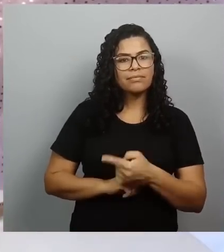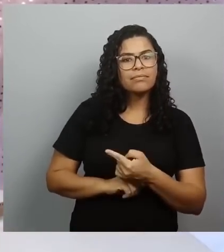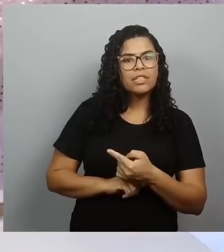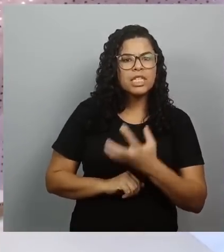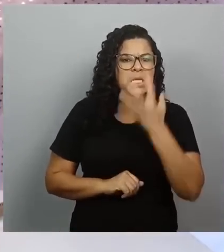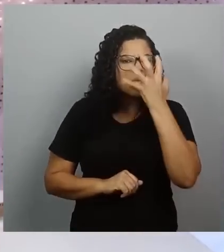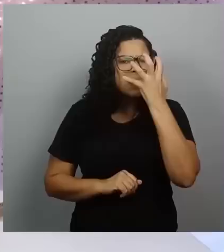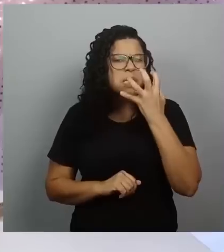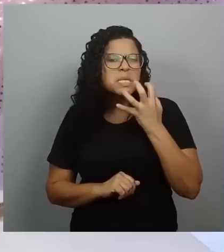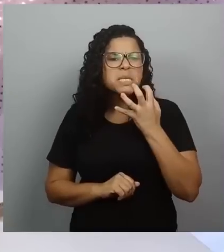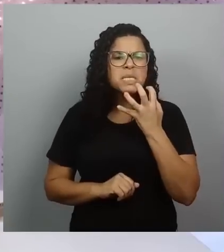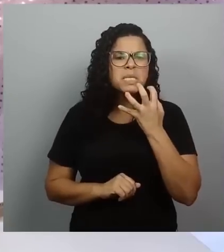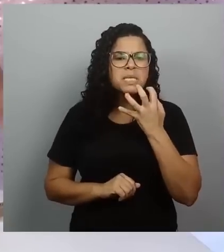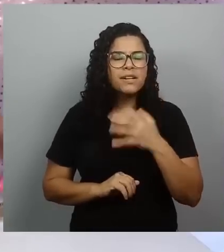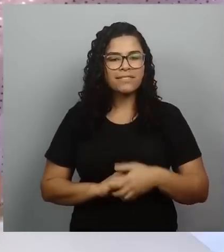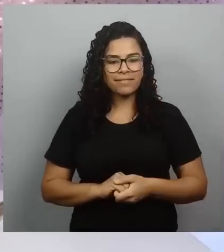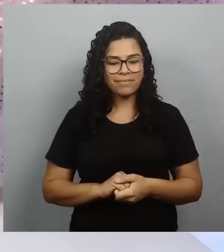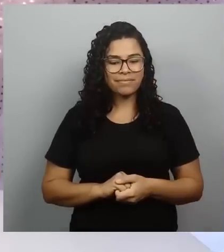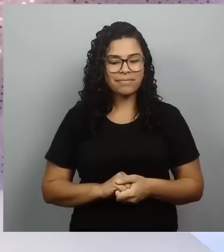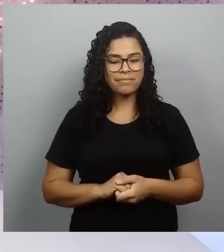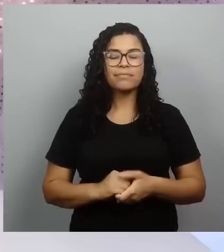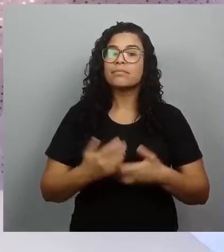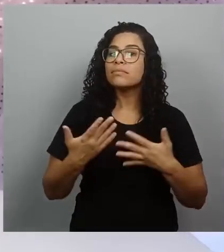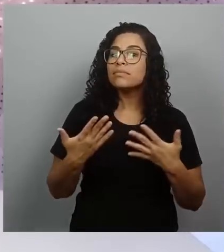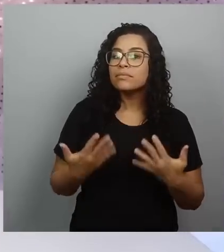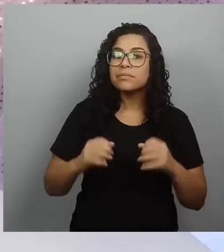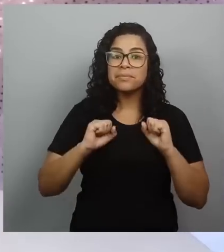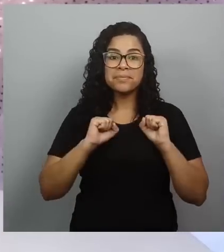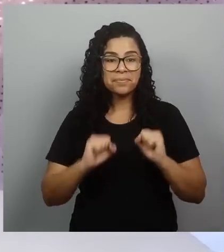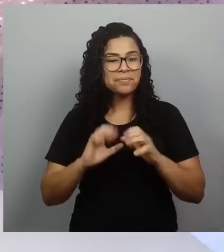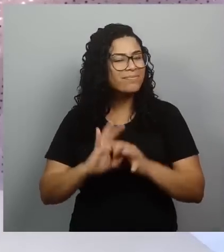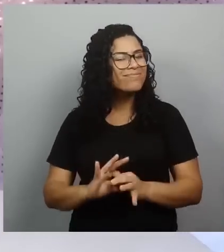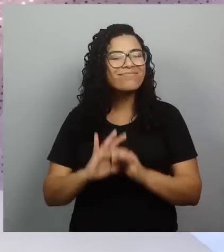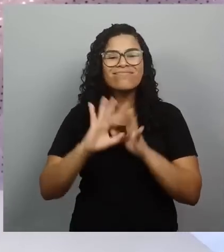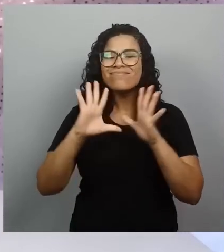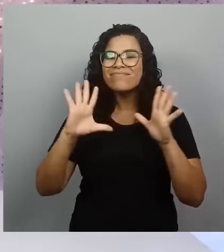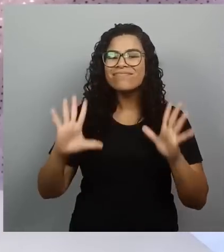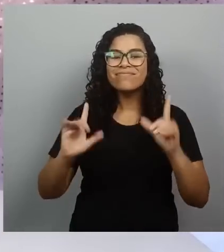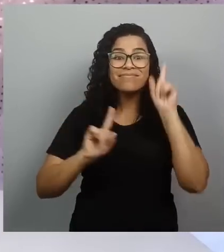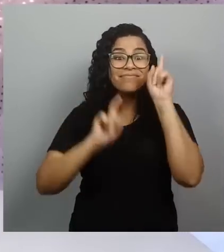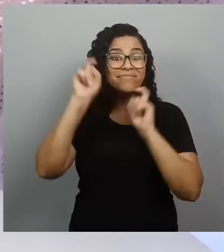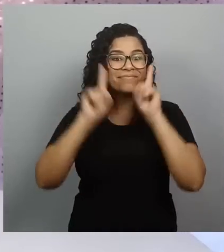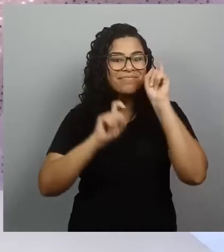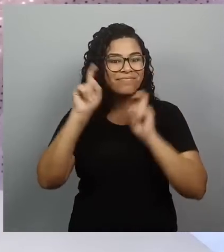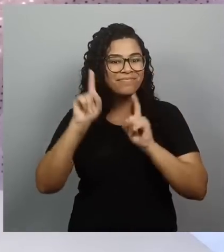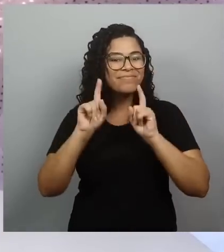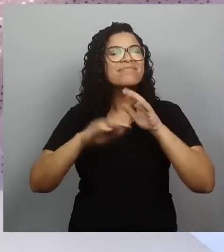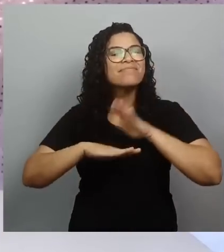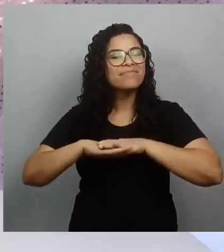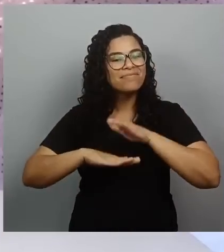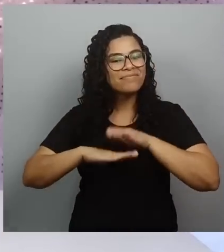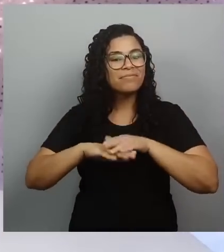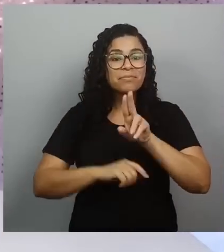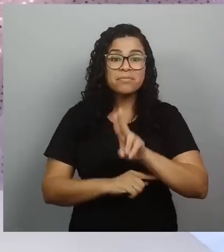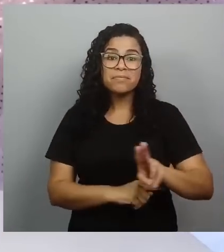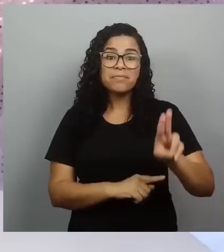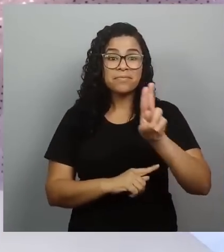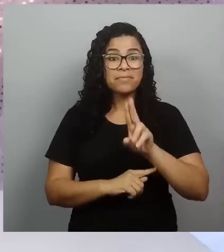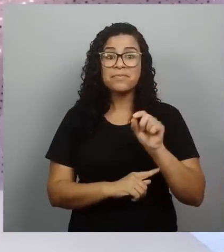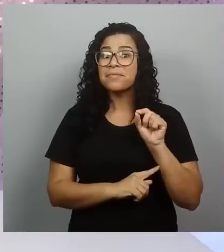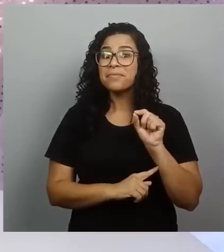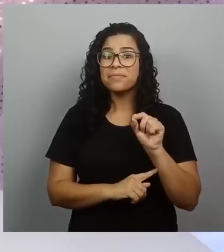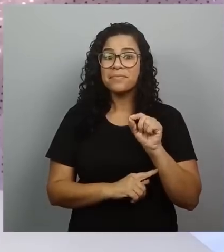Esse está irado. E assim, nós podemos nos expressar também